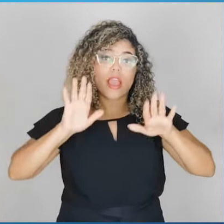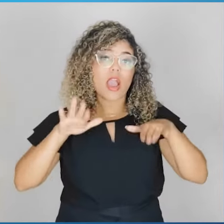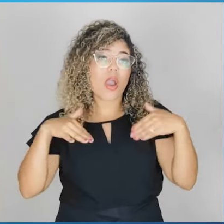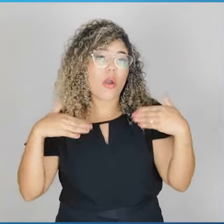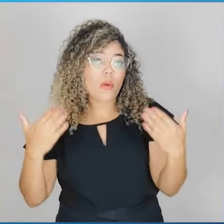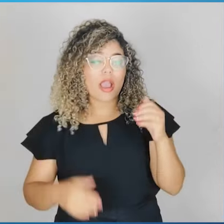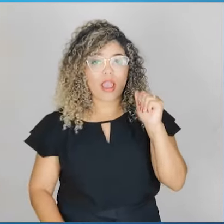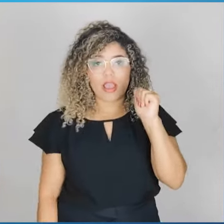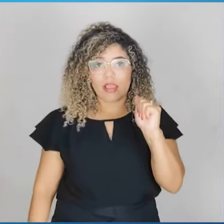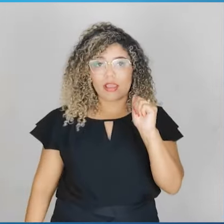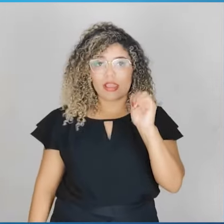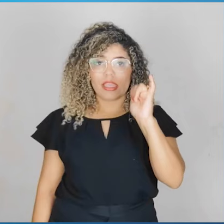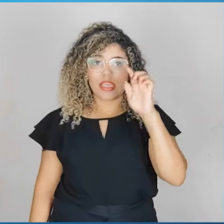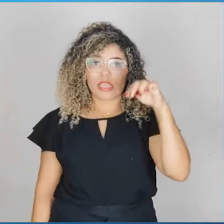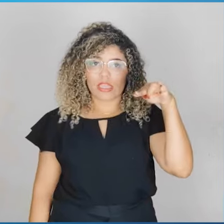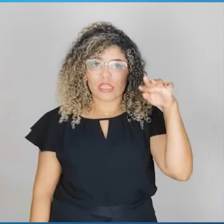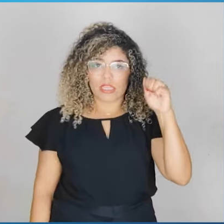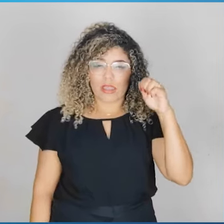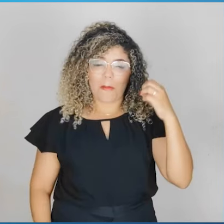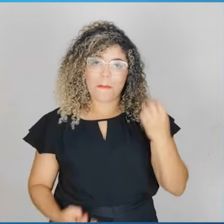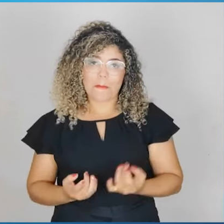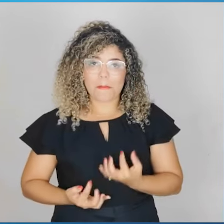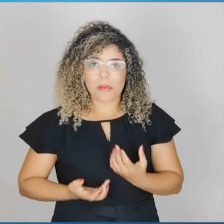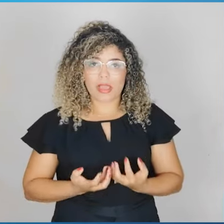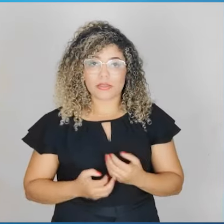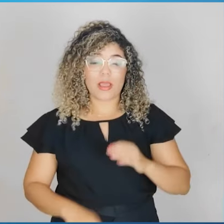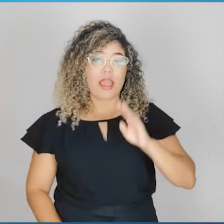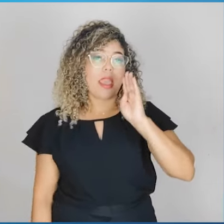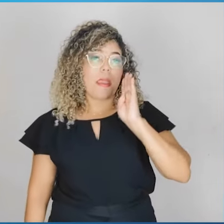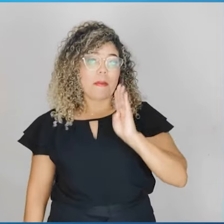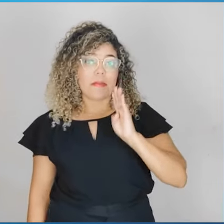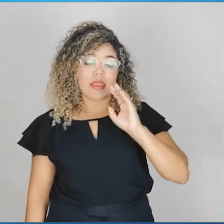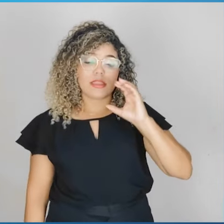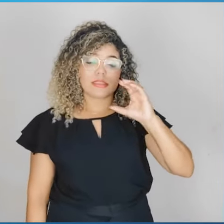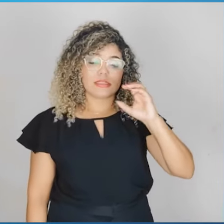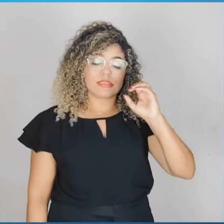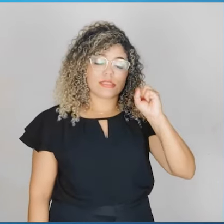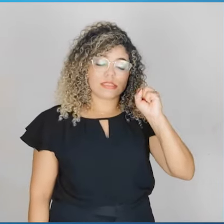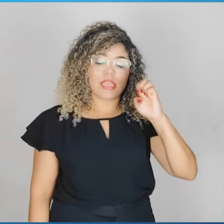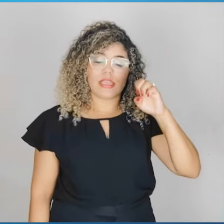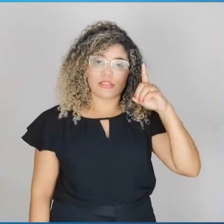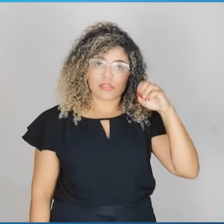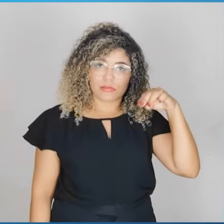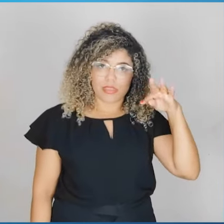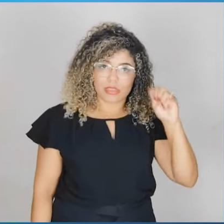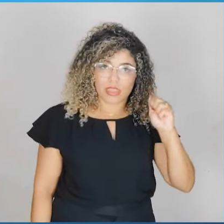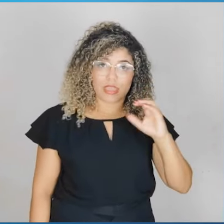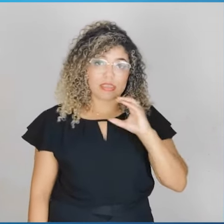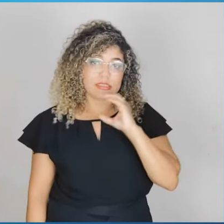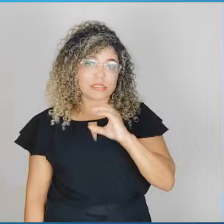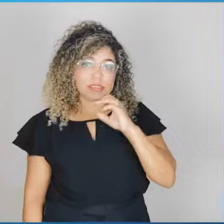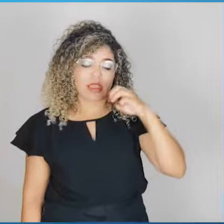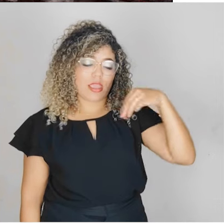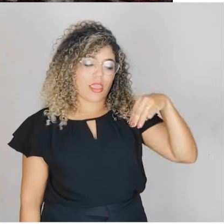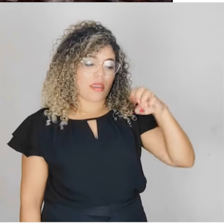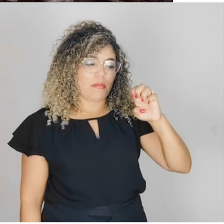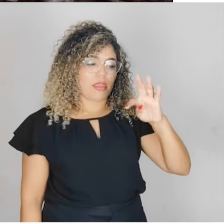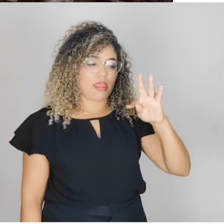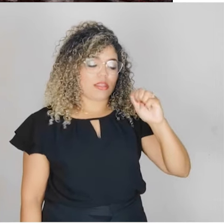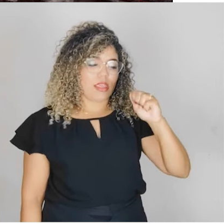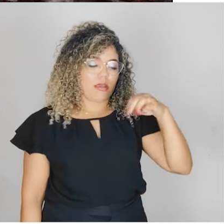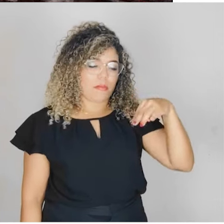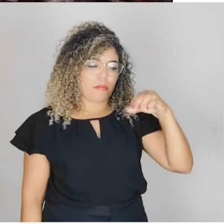A, ígnea magmática, B, sedimentar, C, metamórfica ou D,